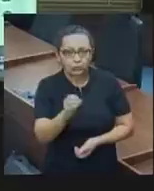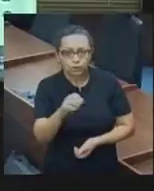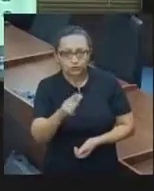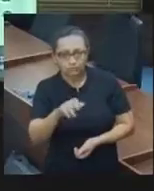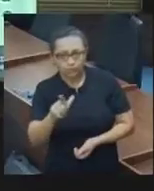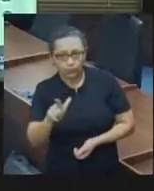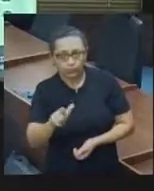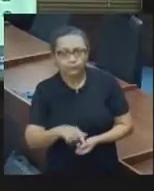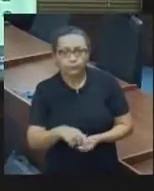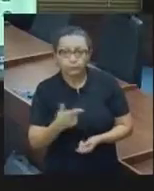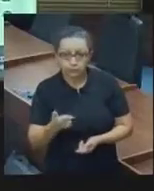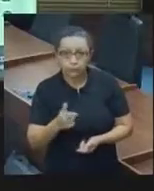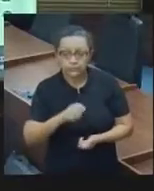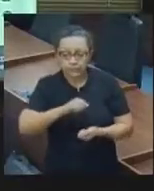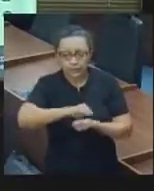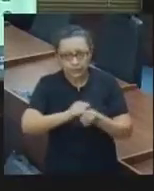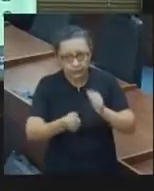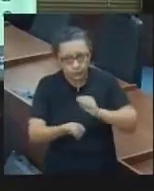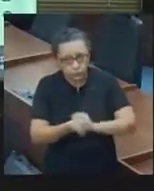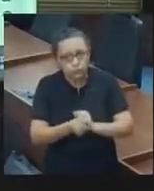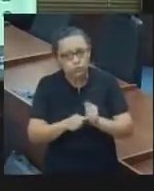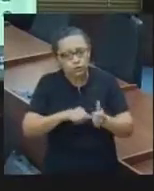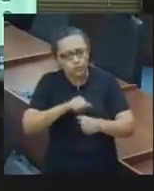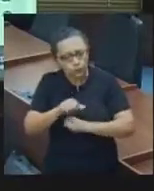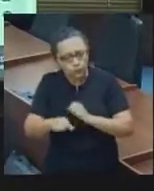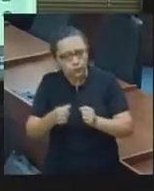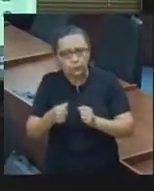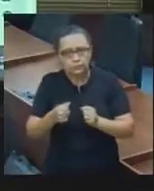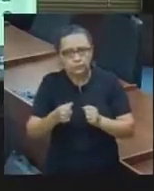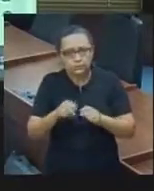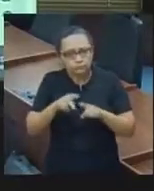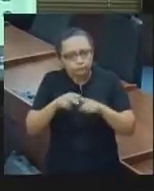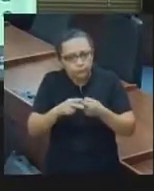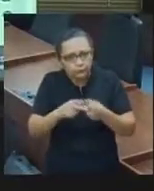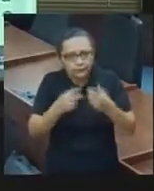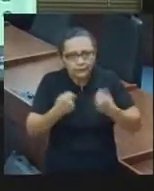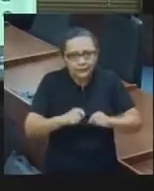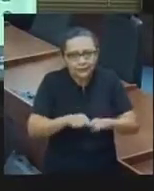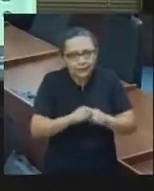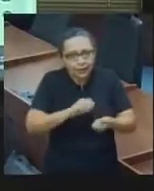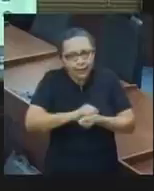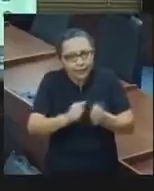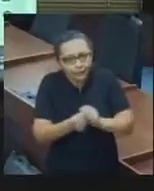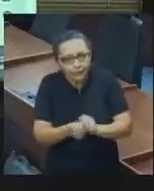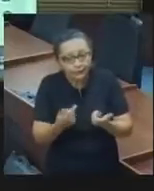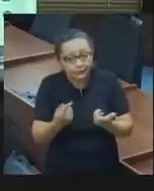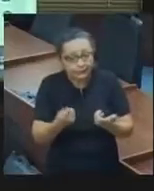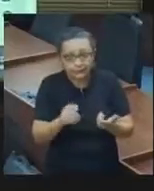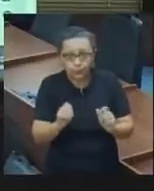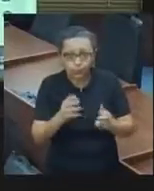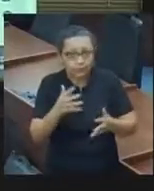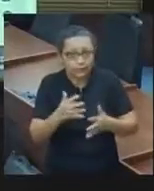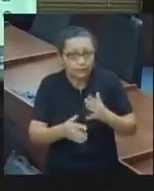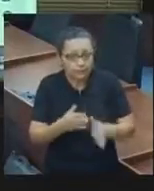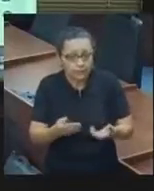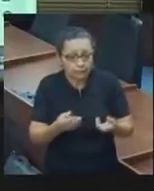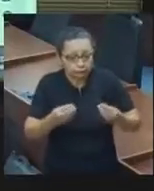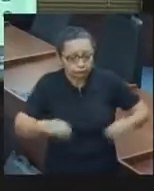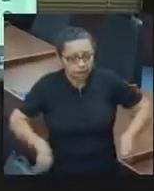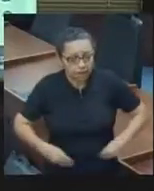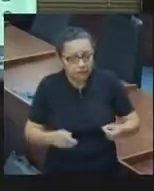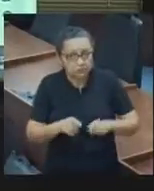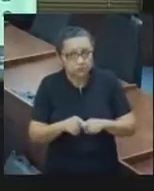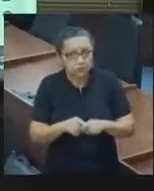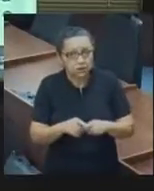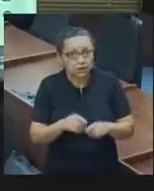são as adaptações modificações jesus necessários e adequados que não acarreta em ônus desproporcional